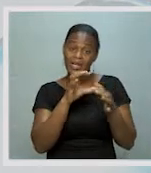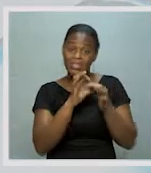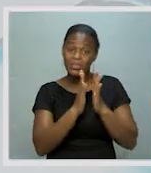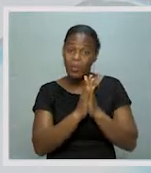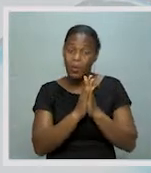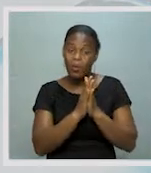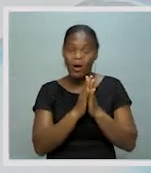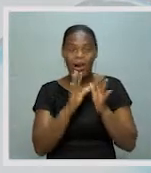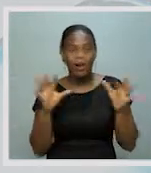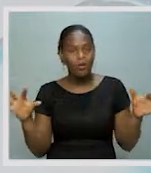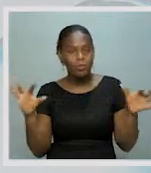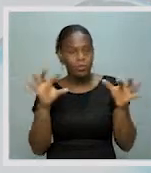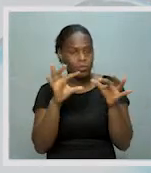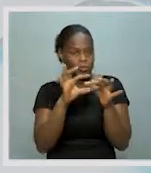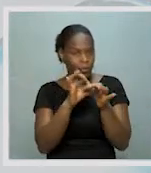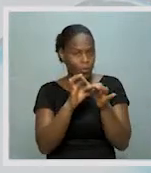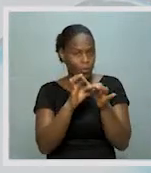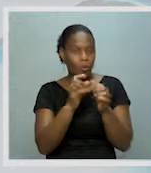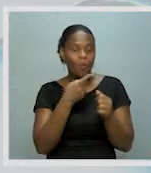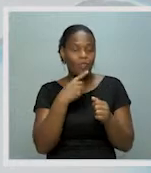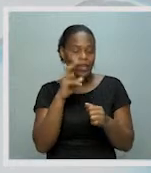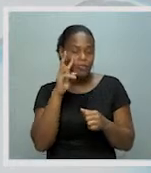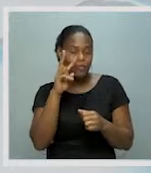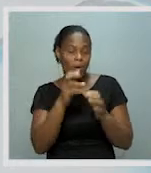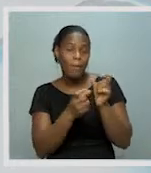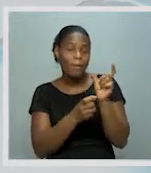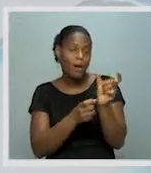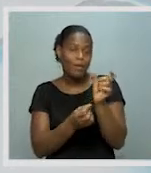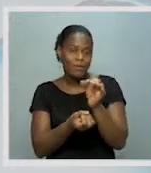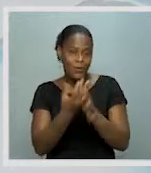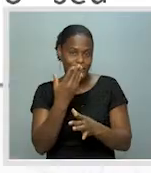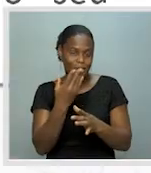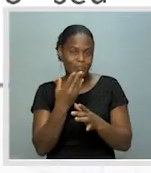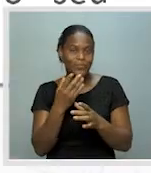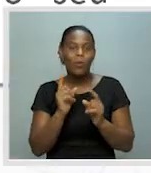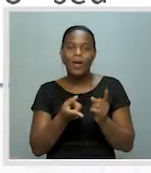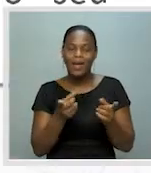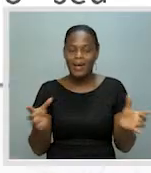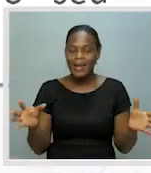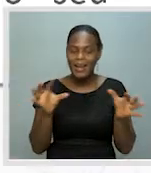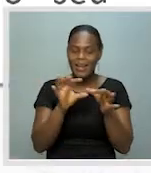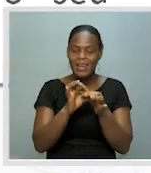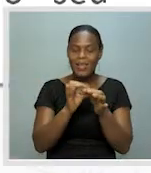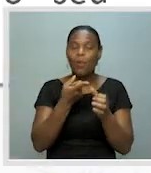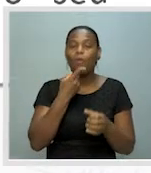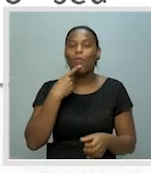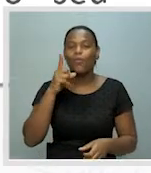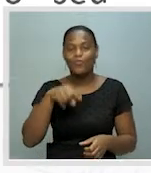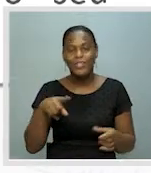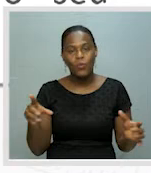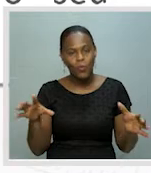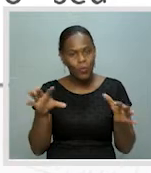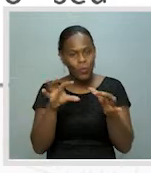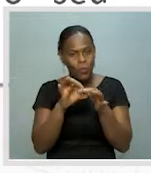laço que une ou que religa, né? Reparem na origem da palavra, é o religar, é o voltar a